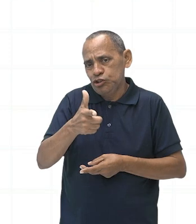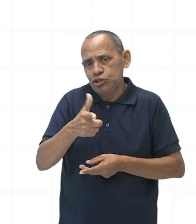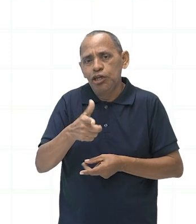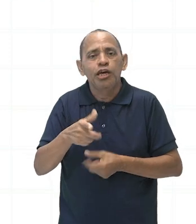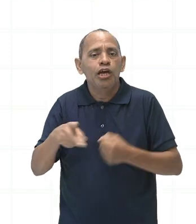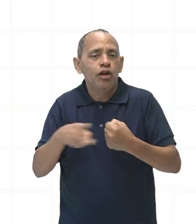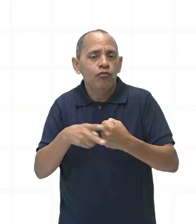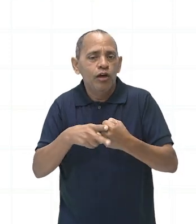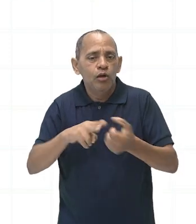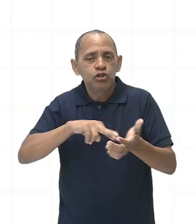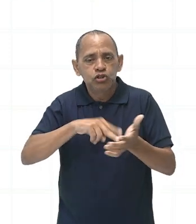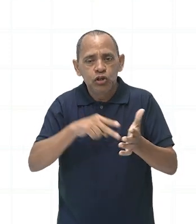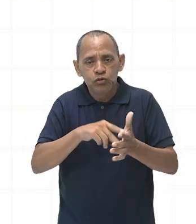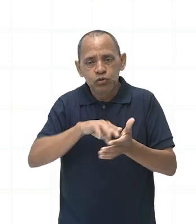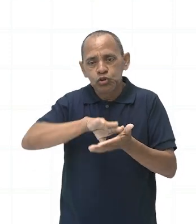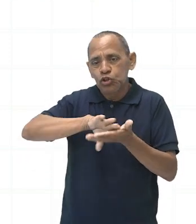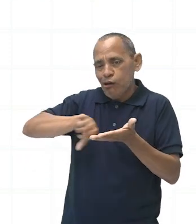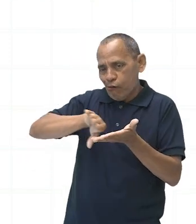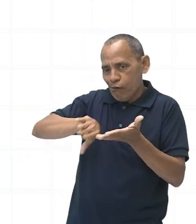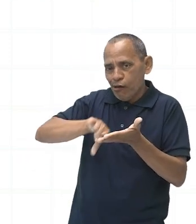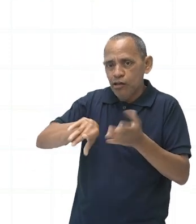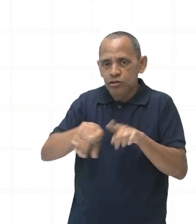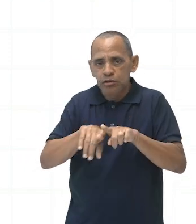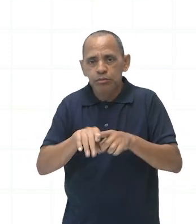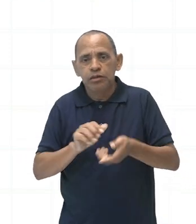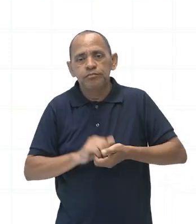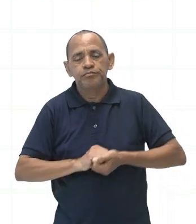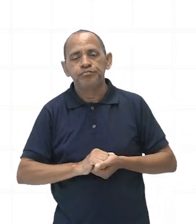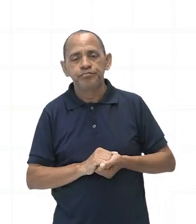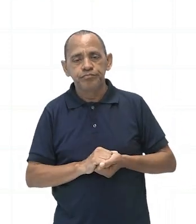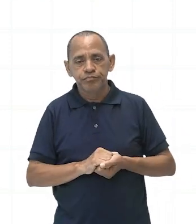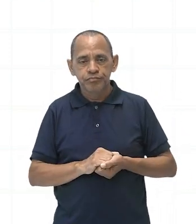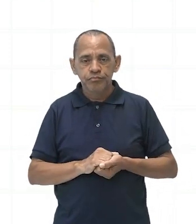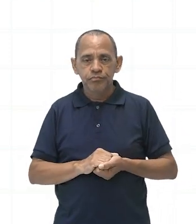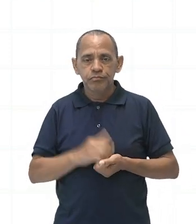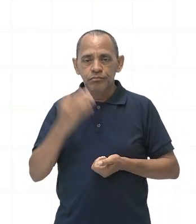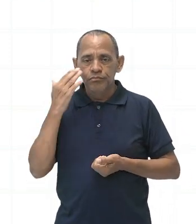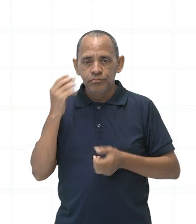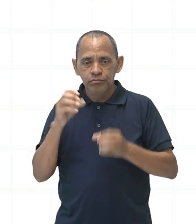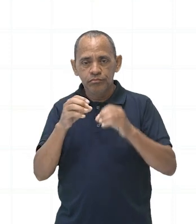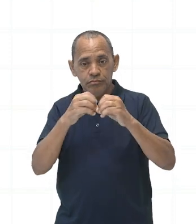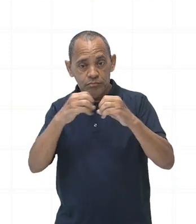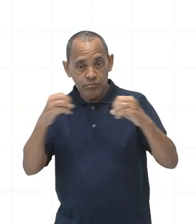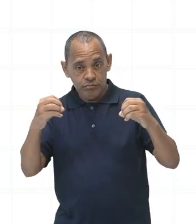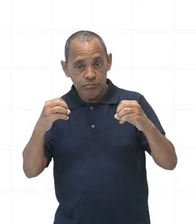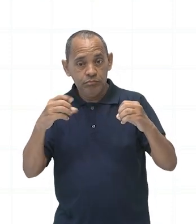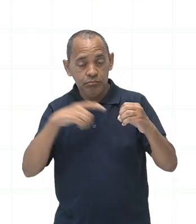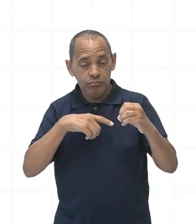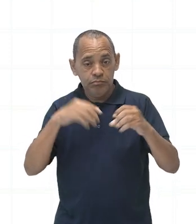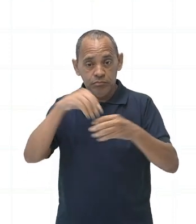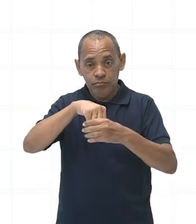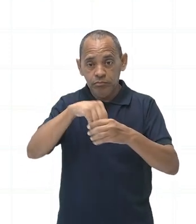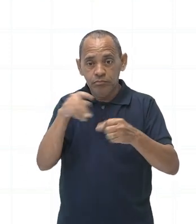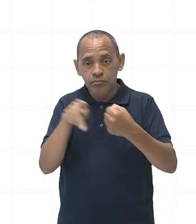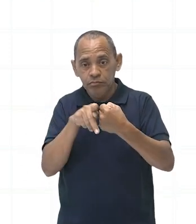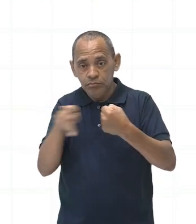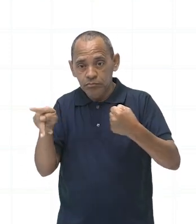nominal, né? Já excluo essa possibilidade. Aí, continua olhando dentro do nosso predicado, que tem aí a